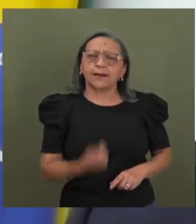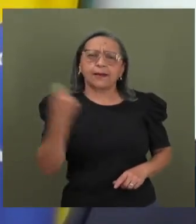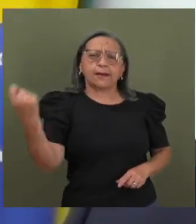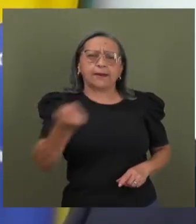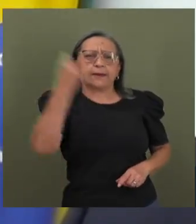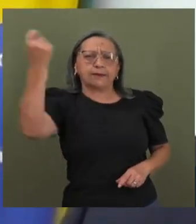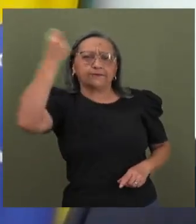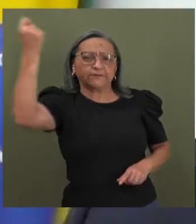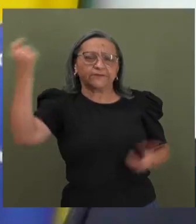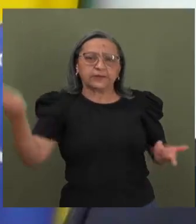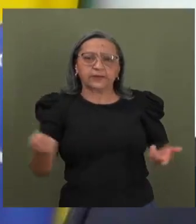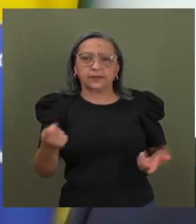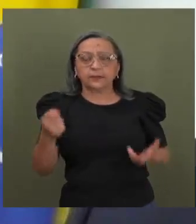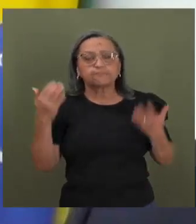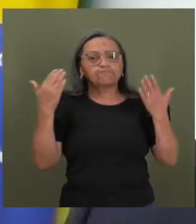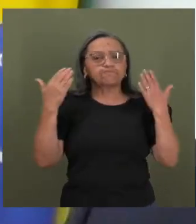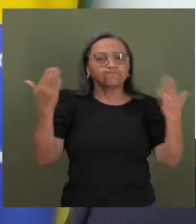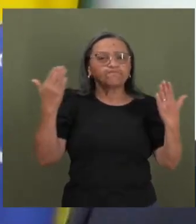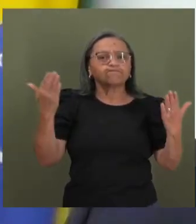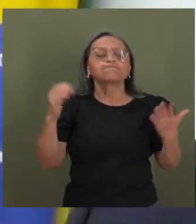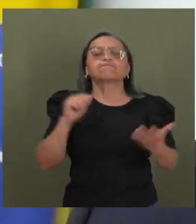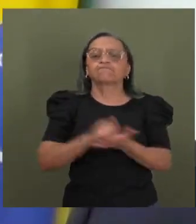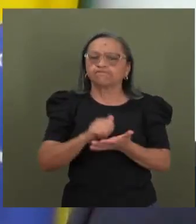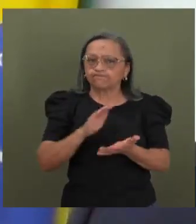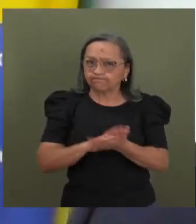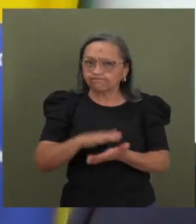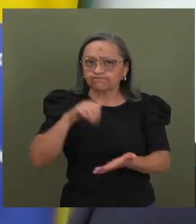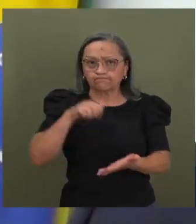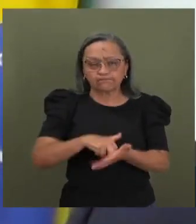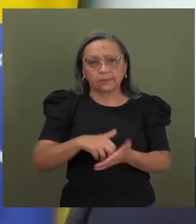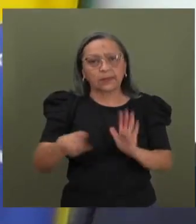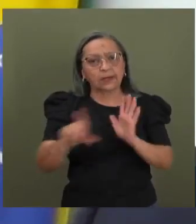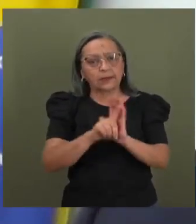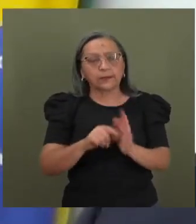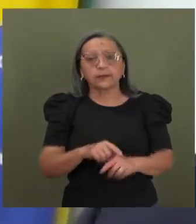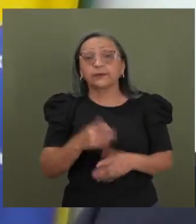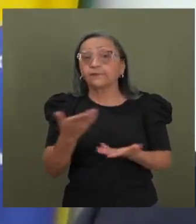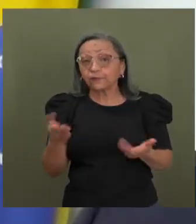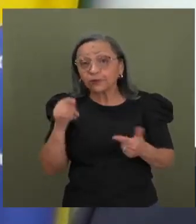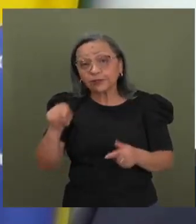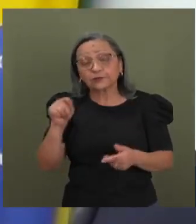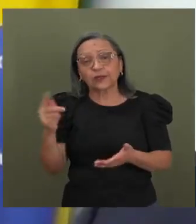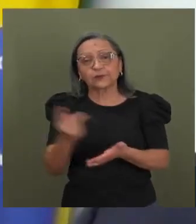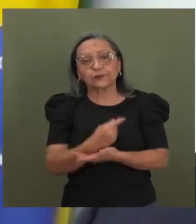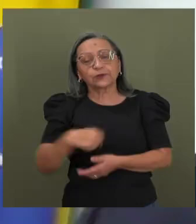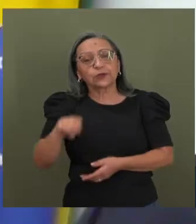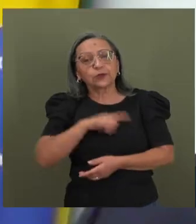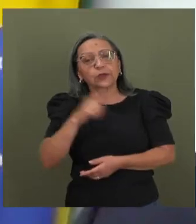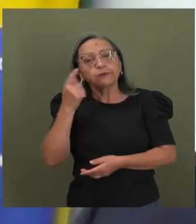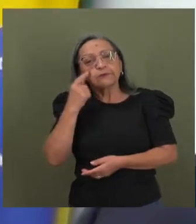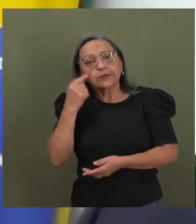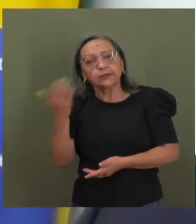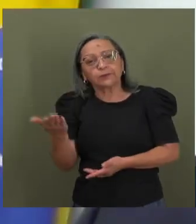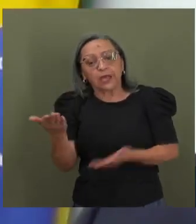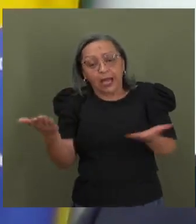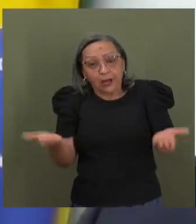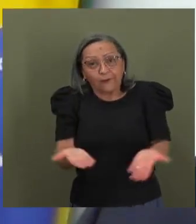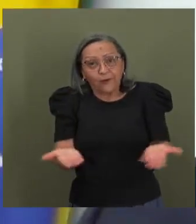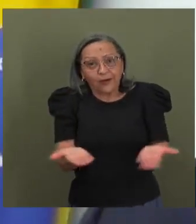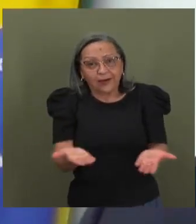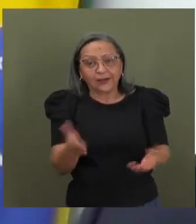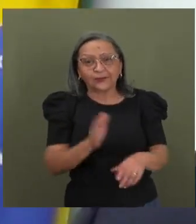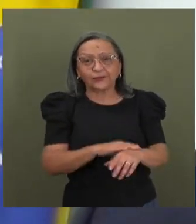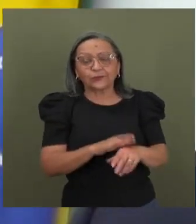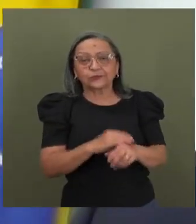escândalo, sujeito a duras punições da lei. E foi isso que a gente viu agora